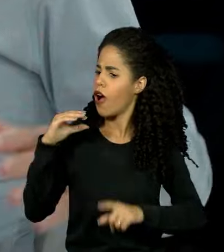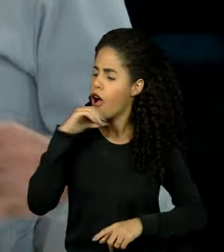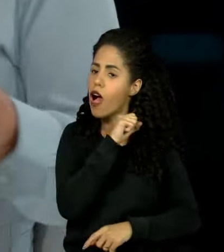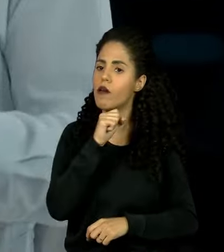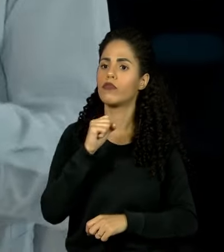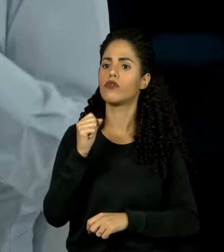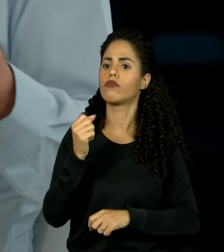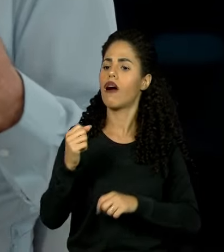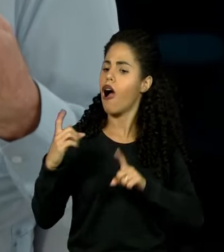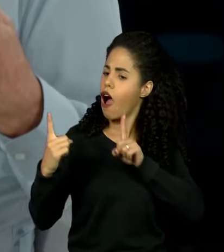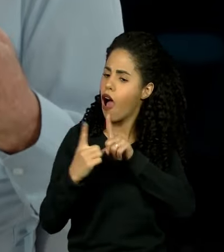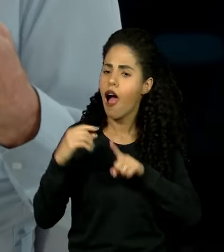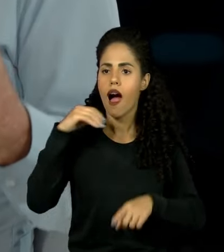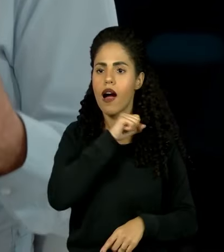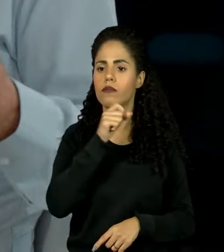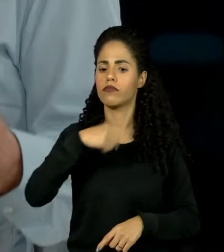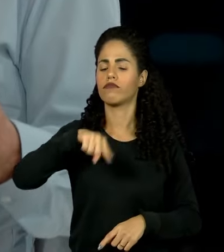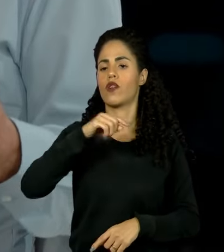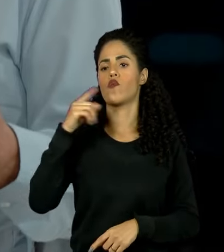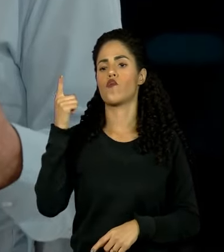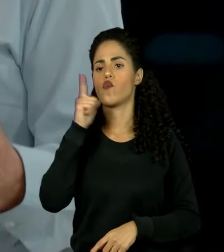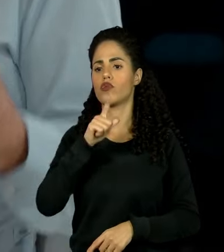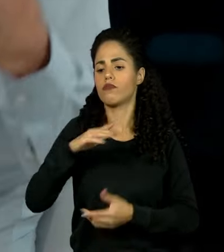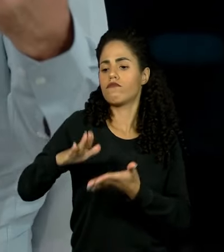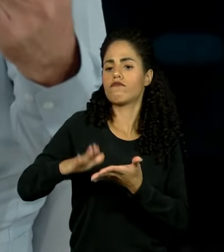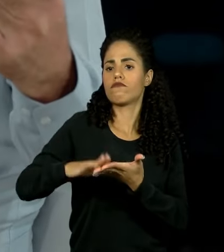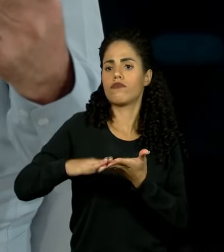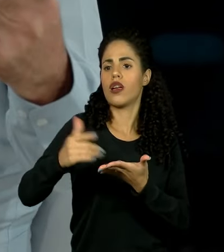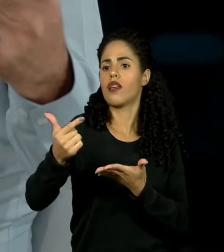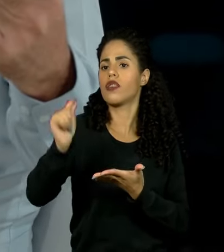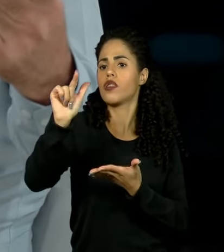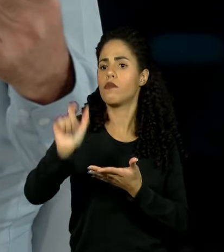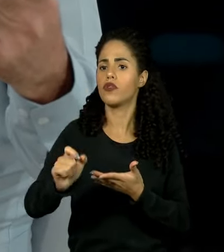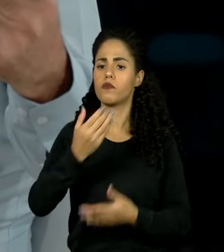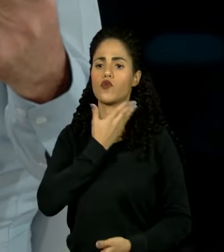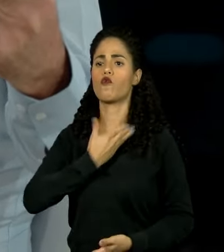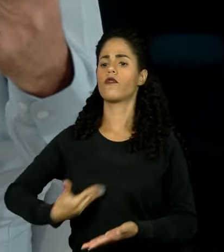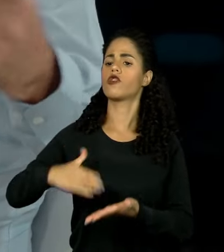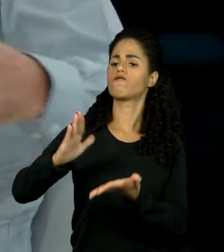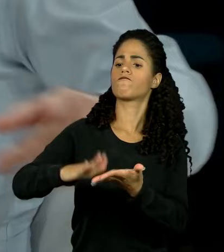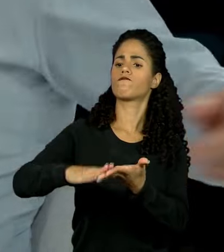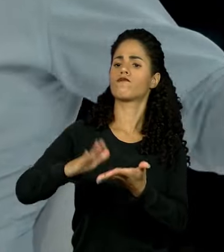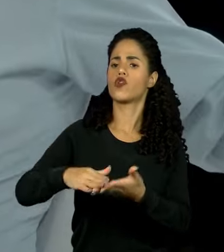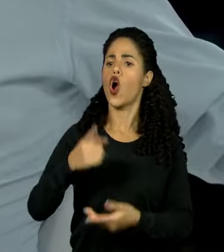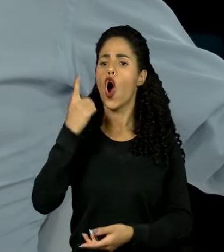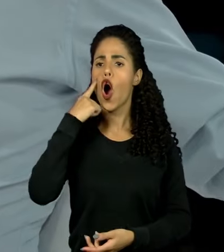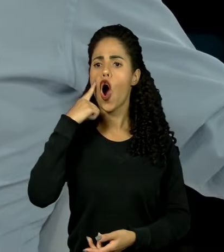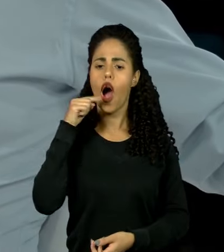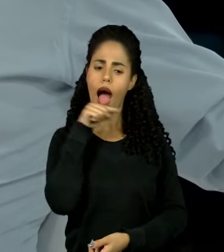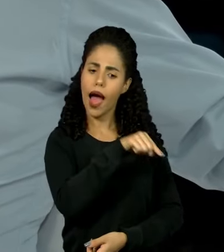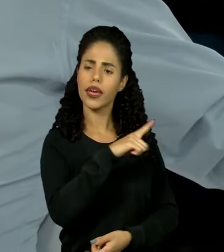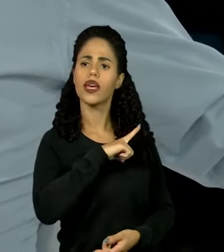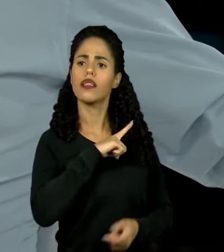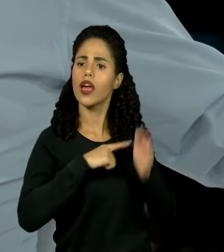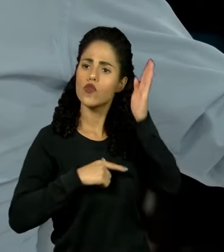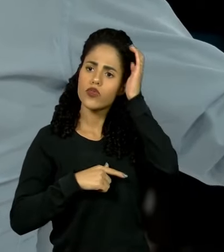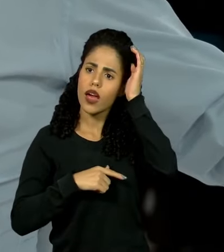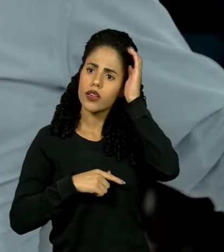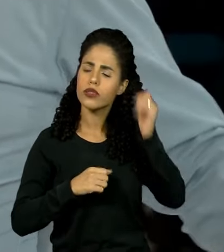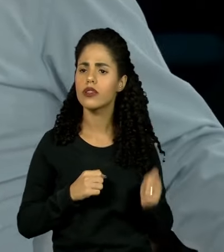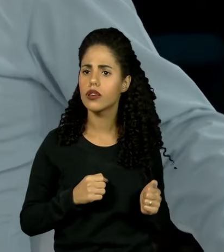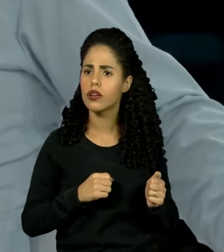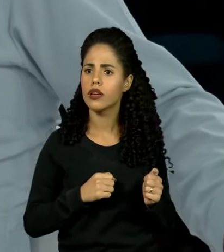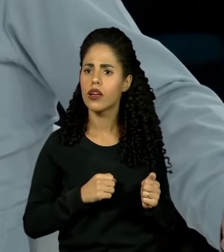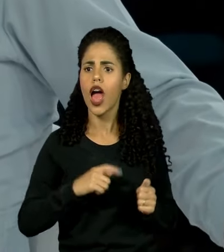esse retorno para que elas inclusive cobrem da do do do dos governantes Olha eu tenho no Cesc isso eu